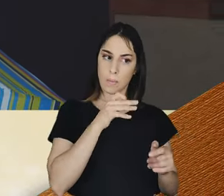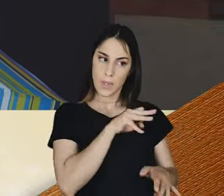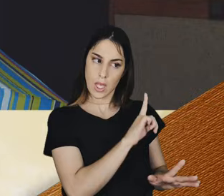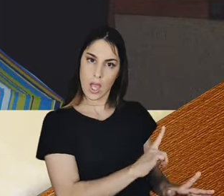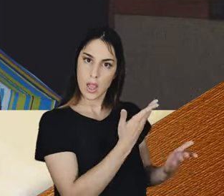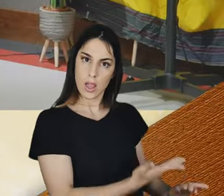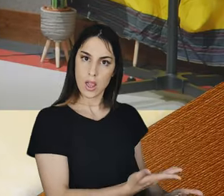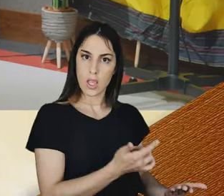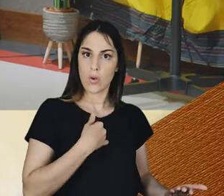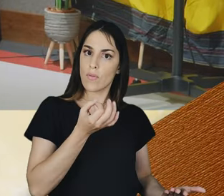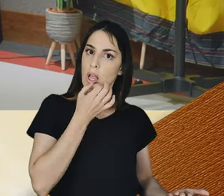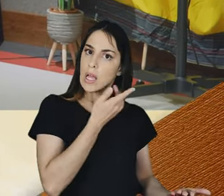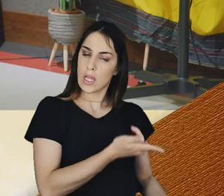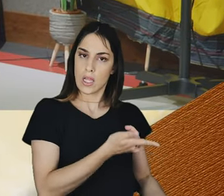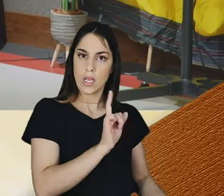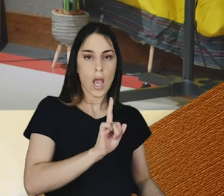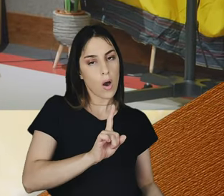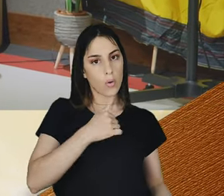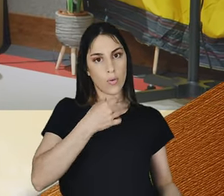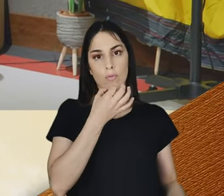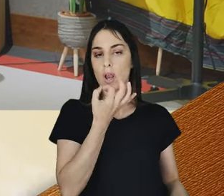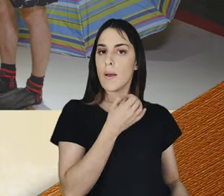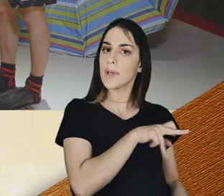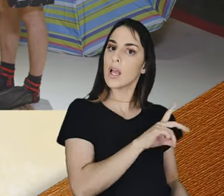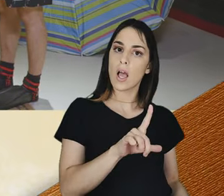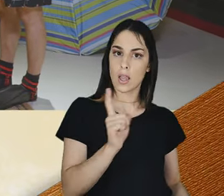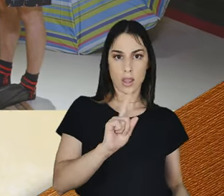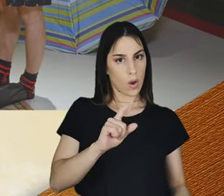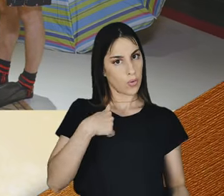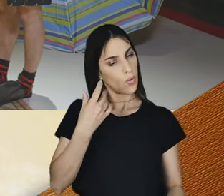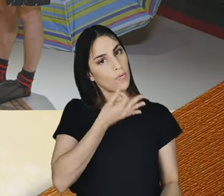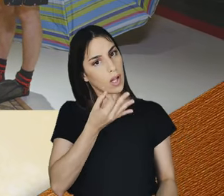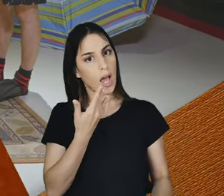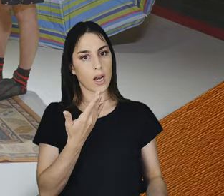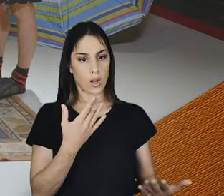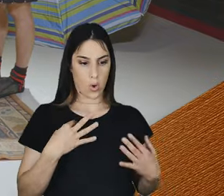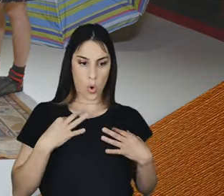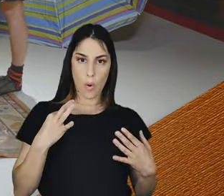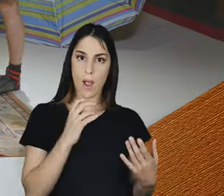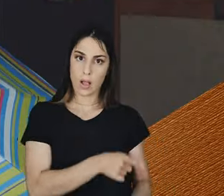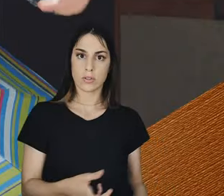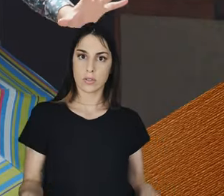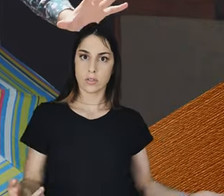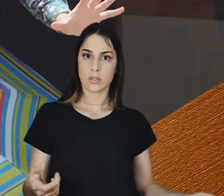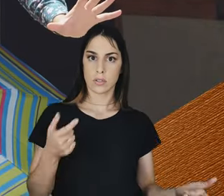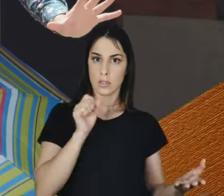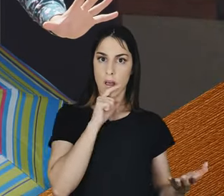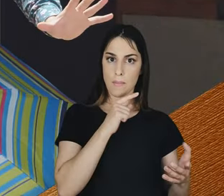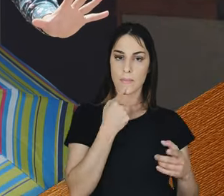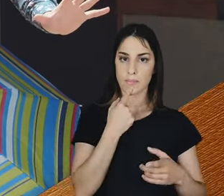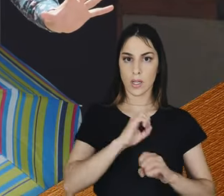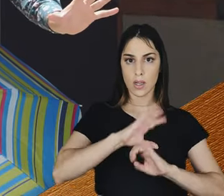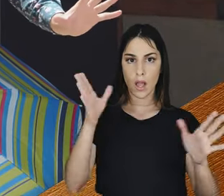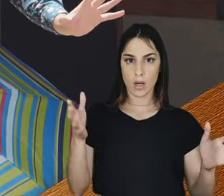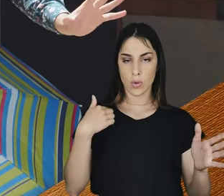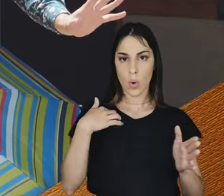Do Miguel. Não. Miguel. Mal, eu não estava a falar do Miguel. É eu estava a falar Miguel. Da indumentária do Miguel, Miguel, como é bem. Óbvio. Mano. Vá lá. Eu acho que deu para perceber que eu não